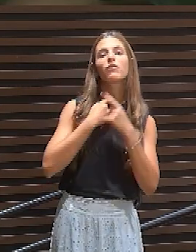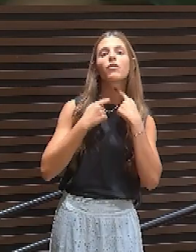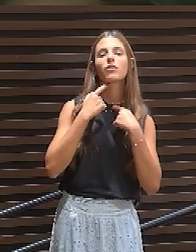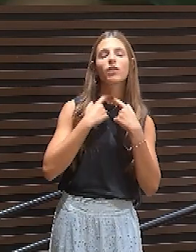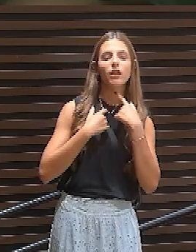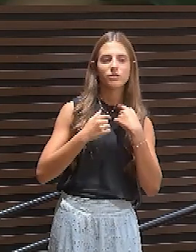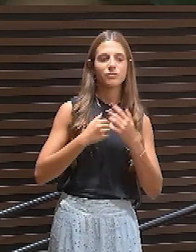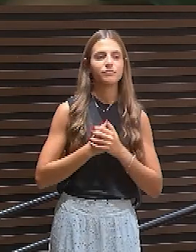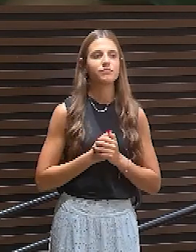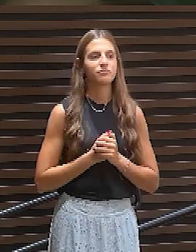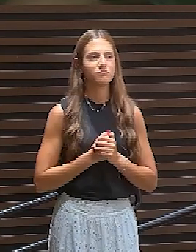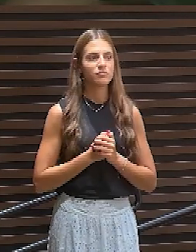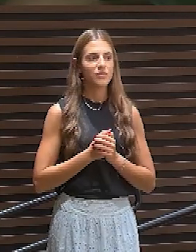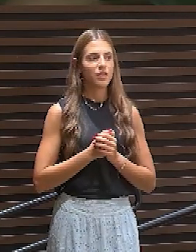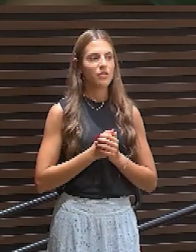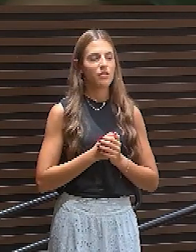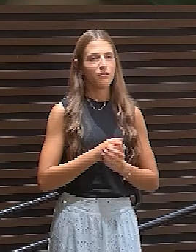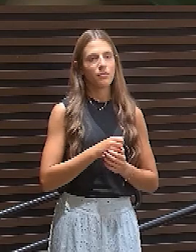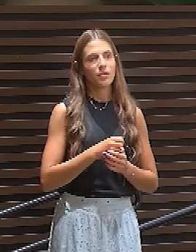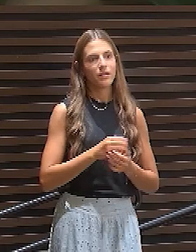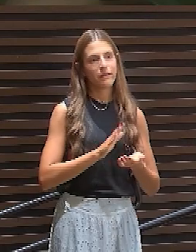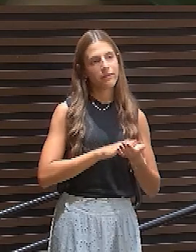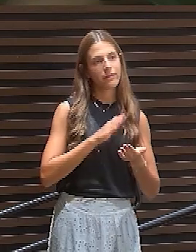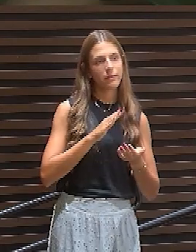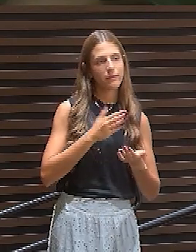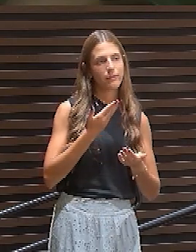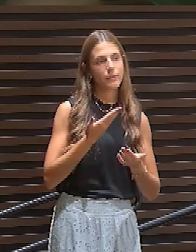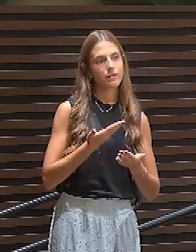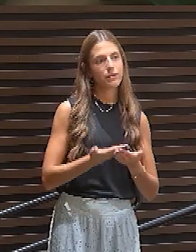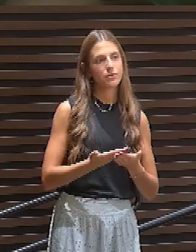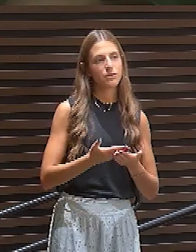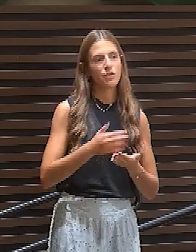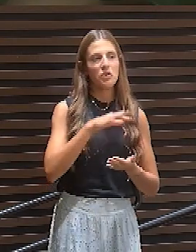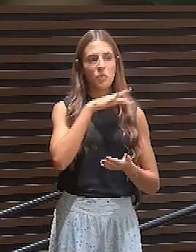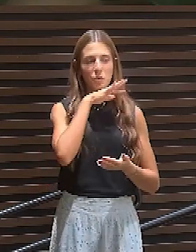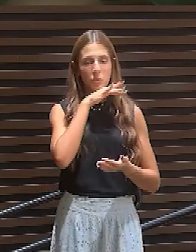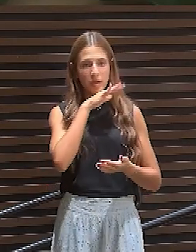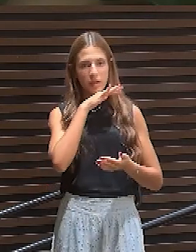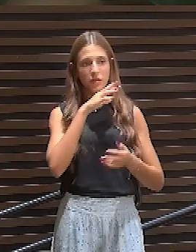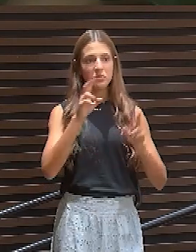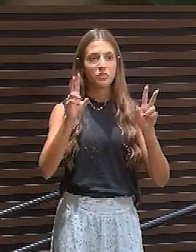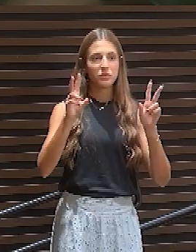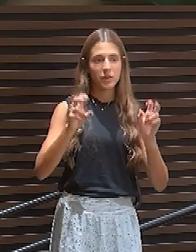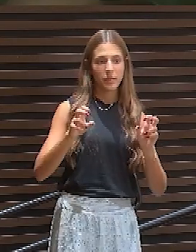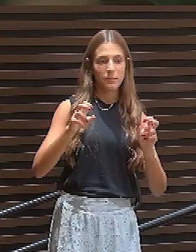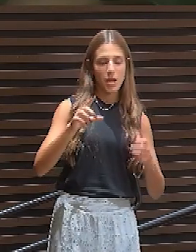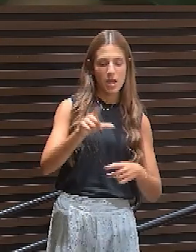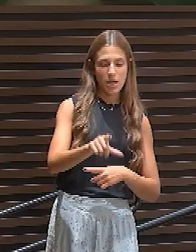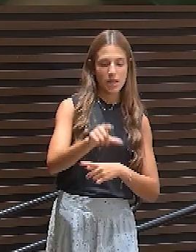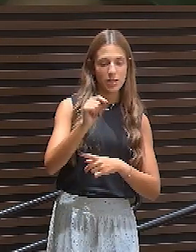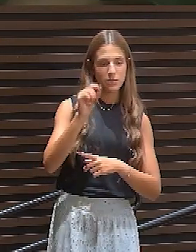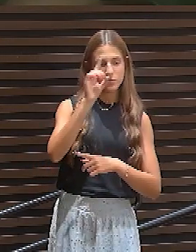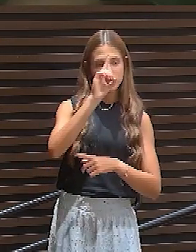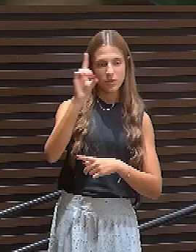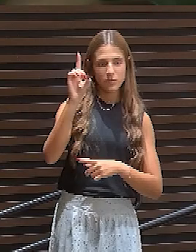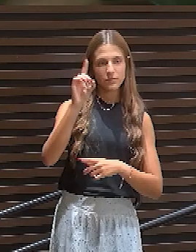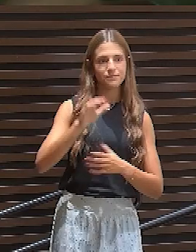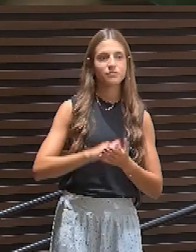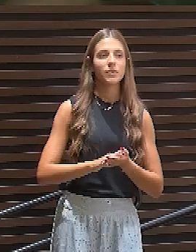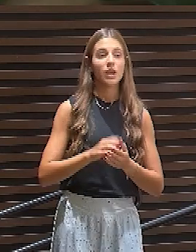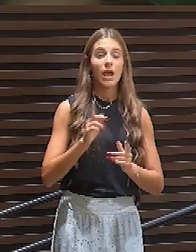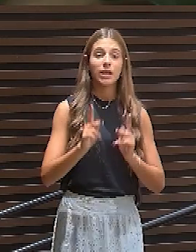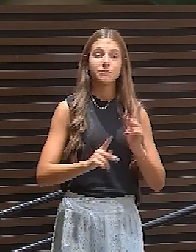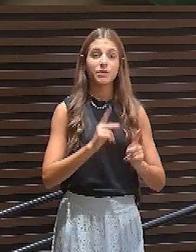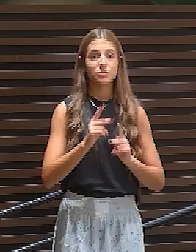A péssima interpretação sobre a eleição de Deus. Ele não sabia que há